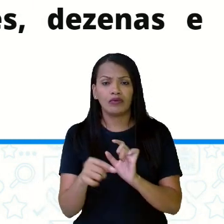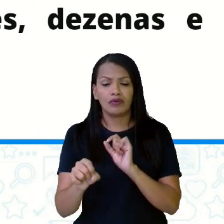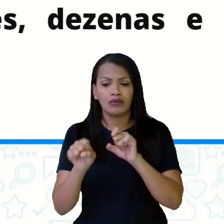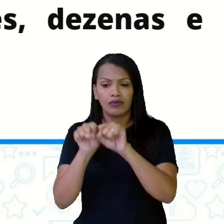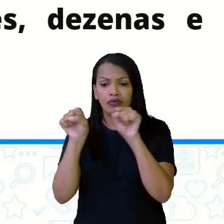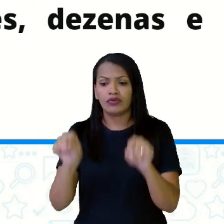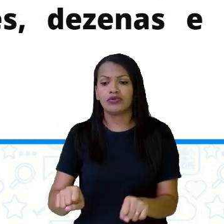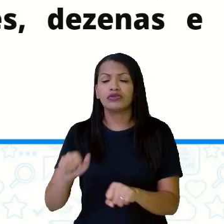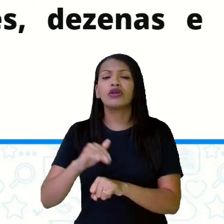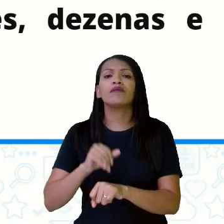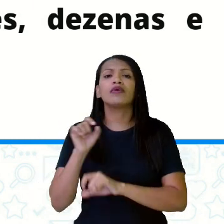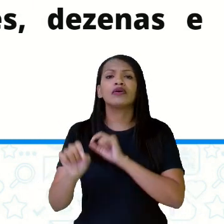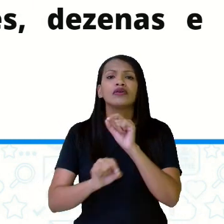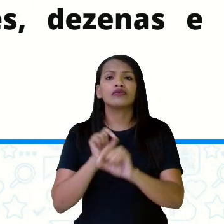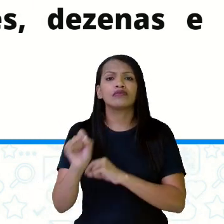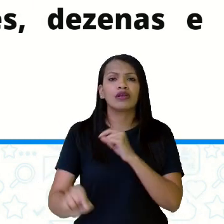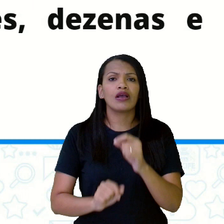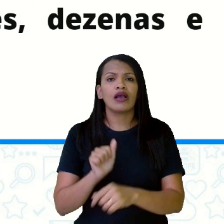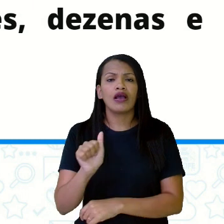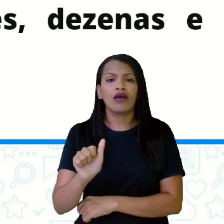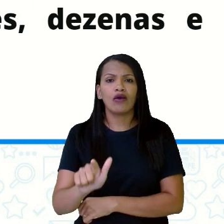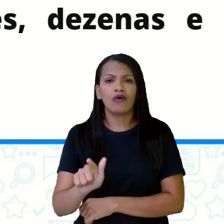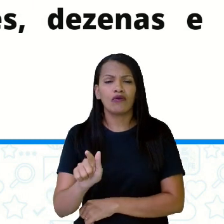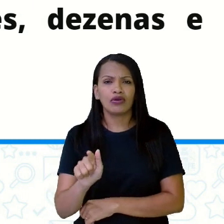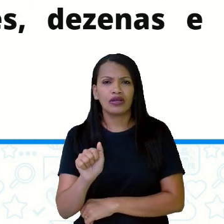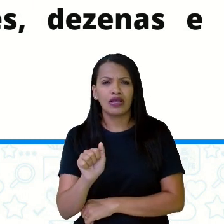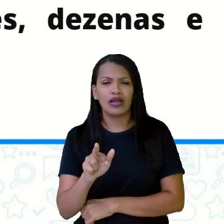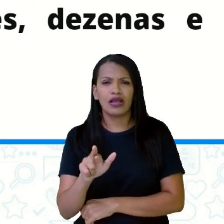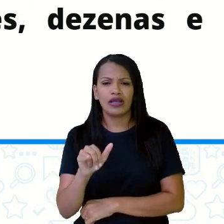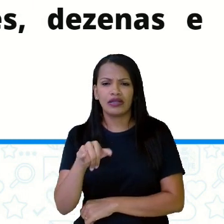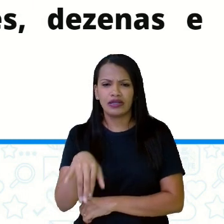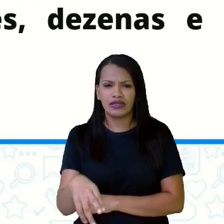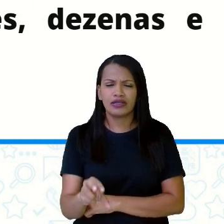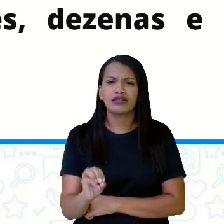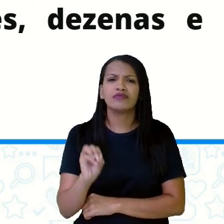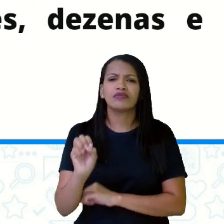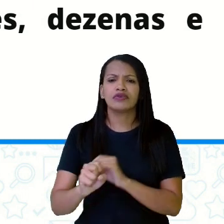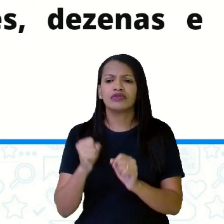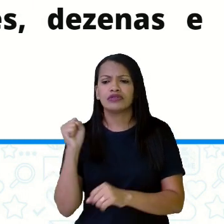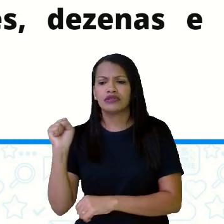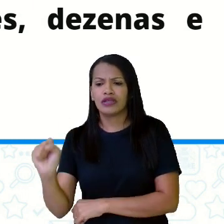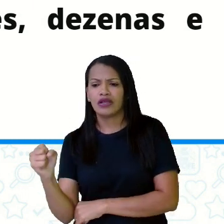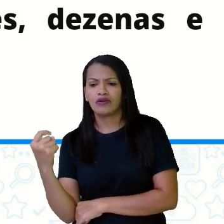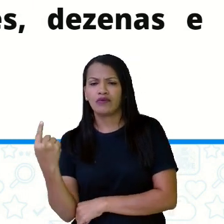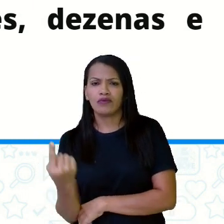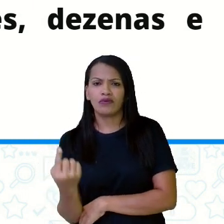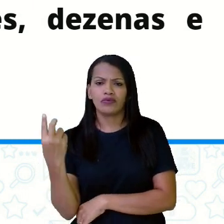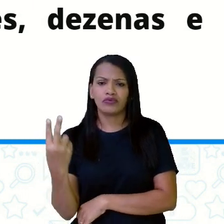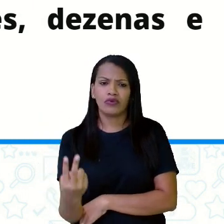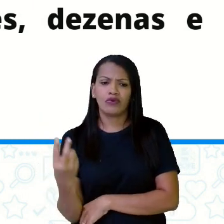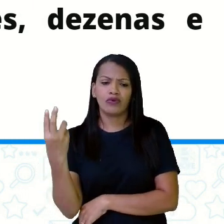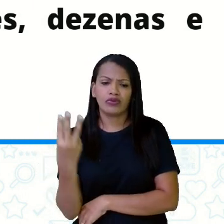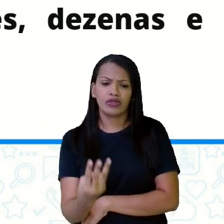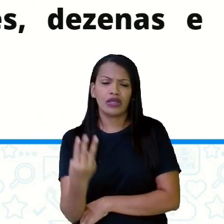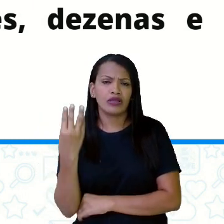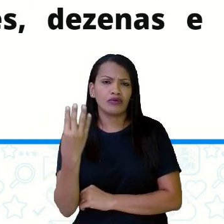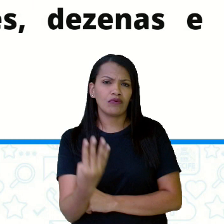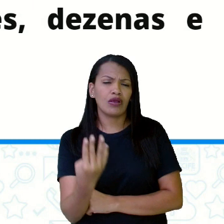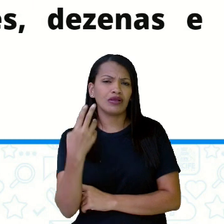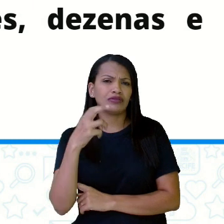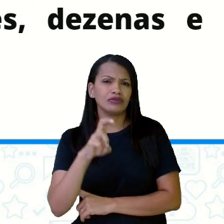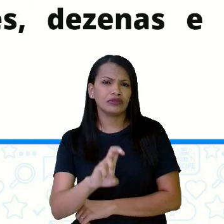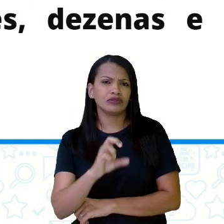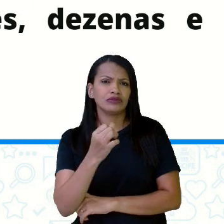são chamados de algarismos. 0, 1, 2, 3, 4, 5,